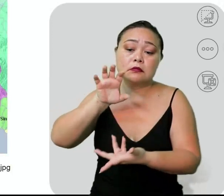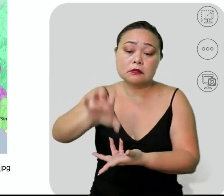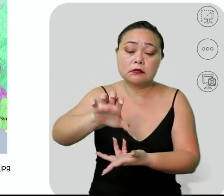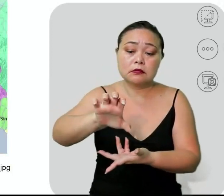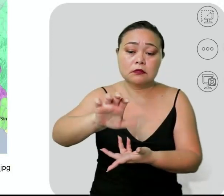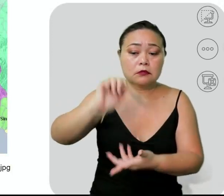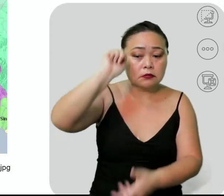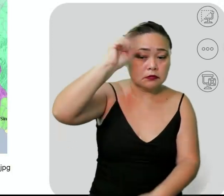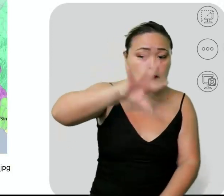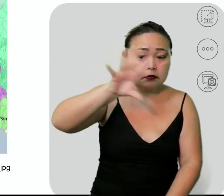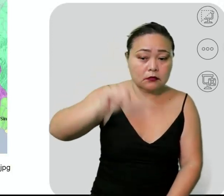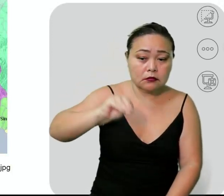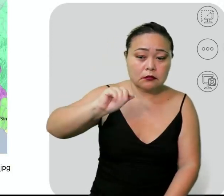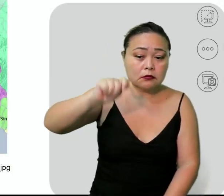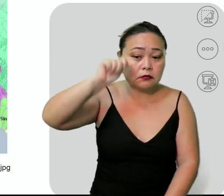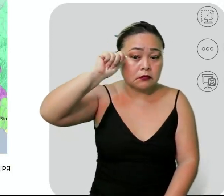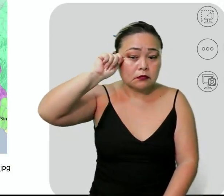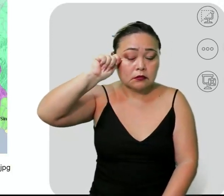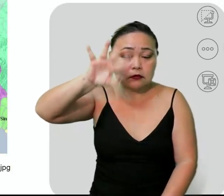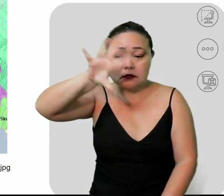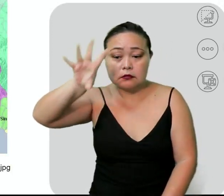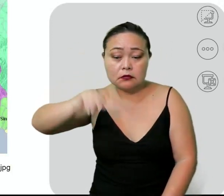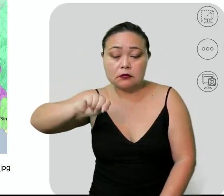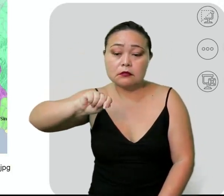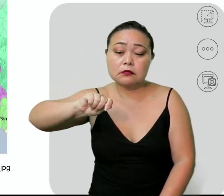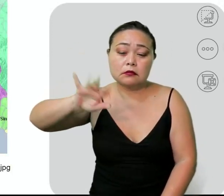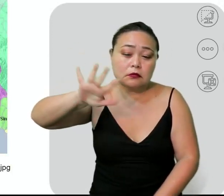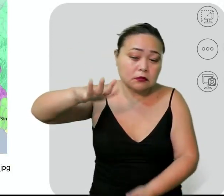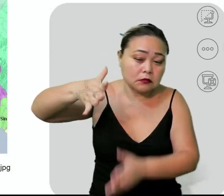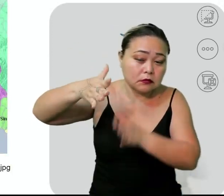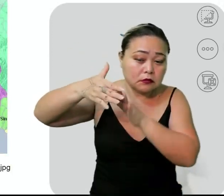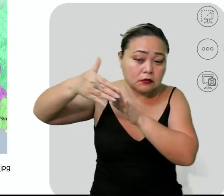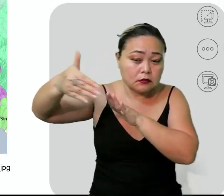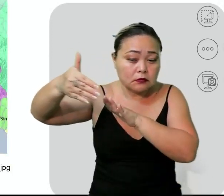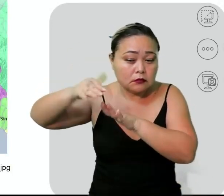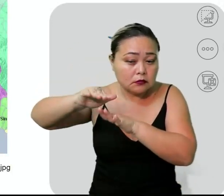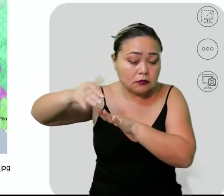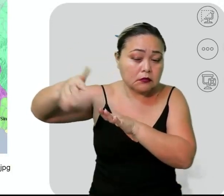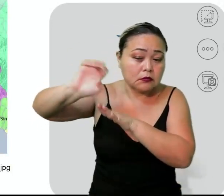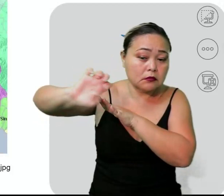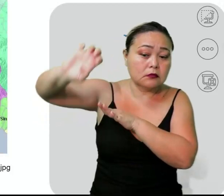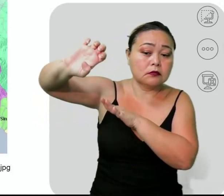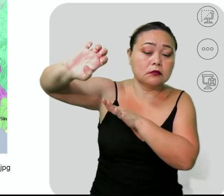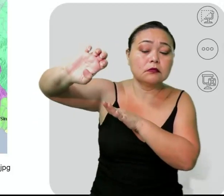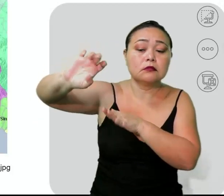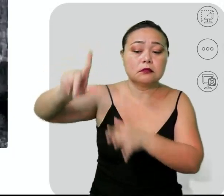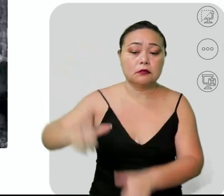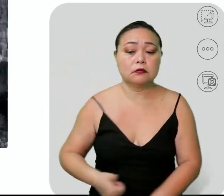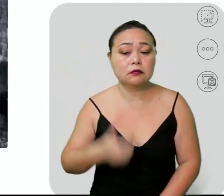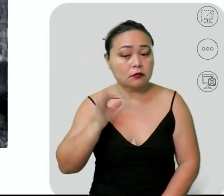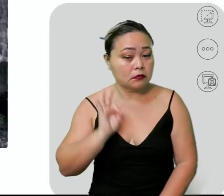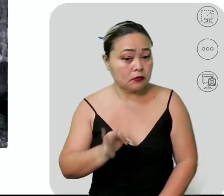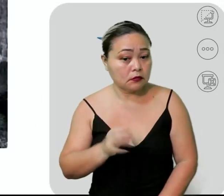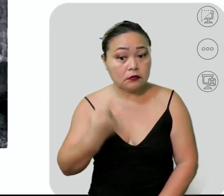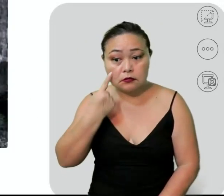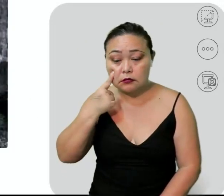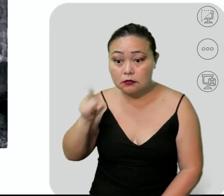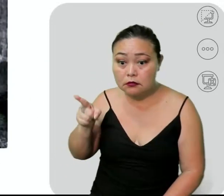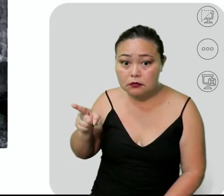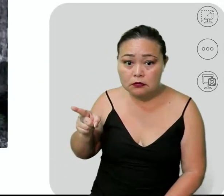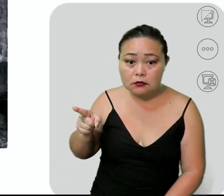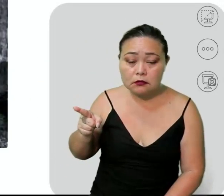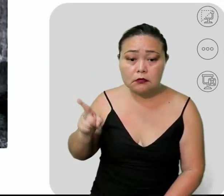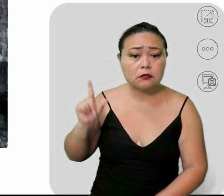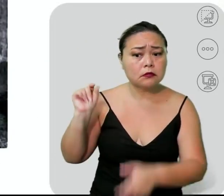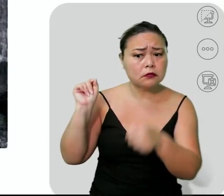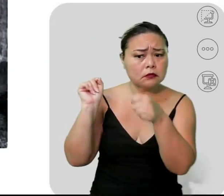a África, a Ásia e a parte Europa, certo? Olha lá. Olha